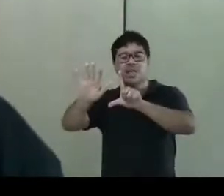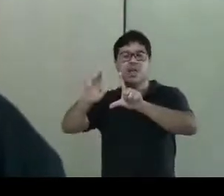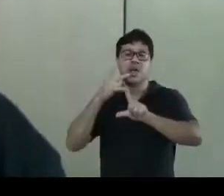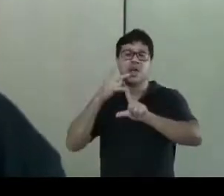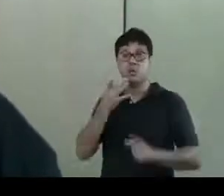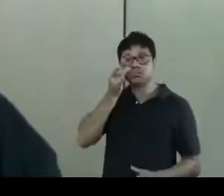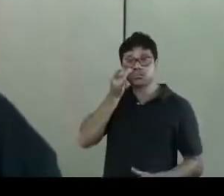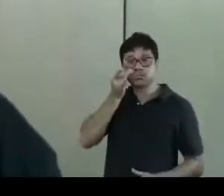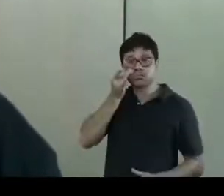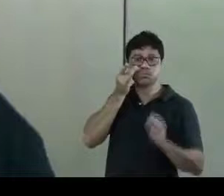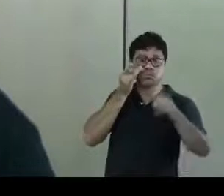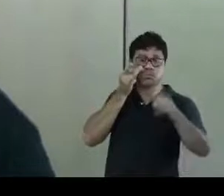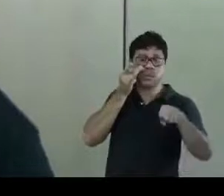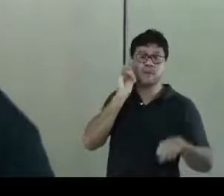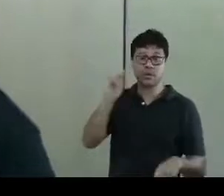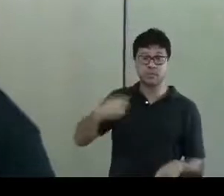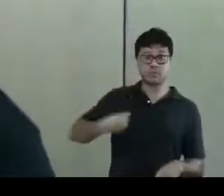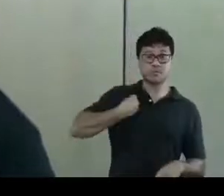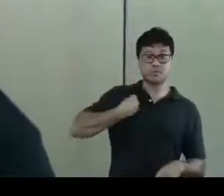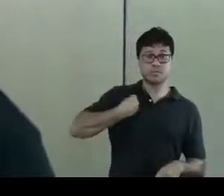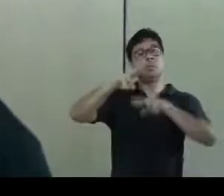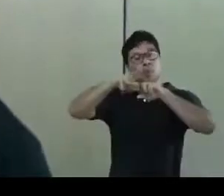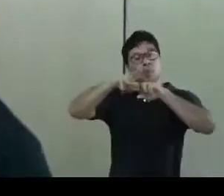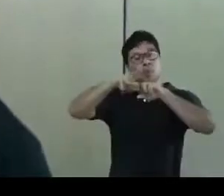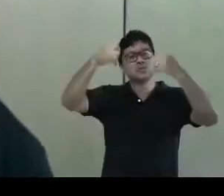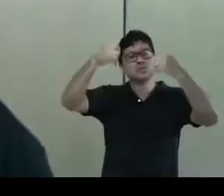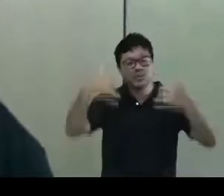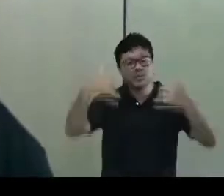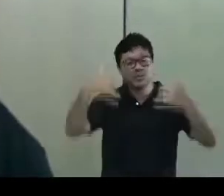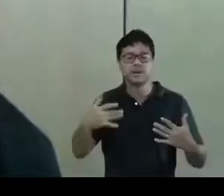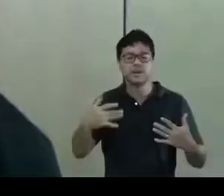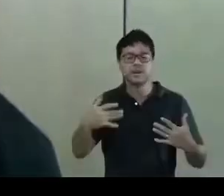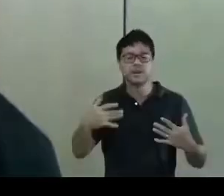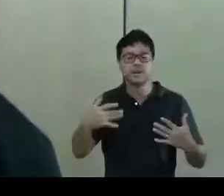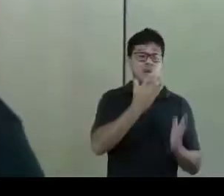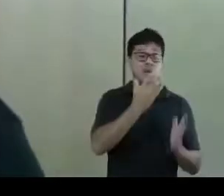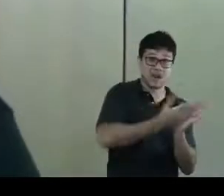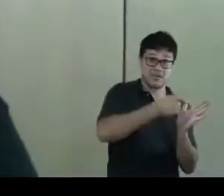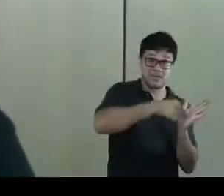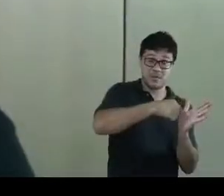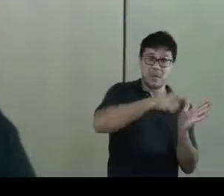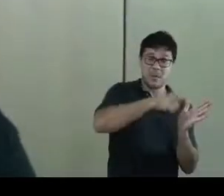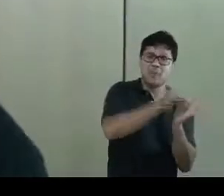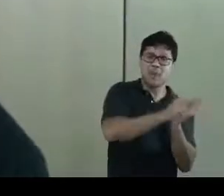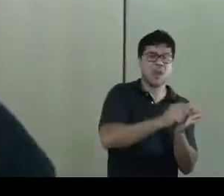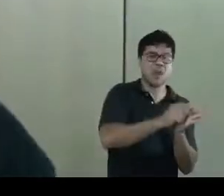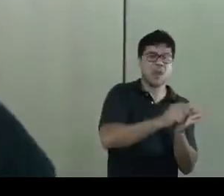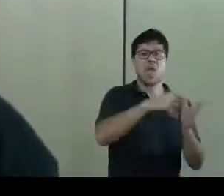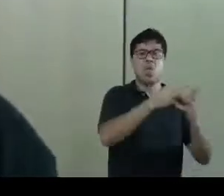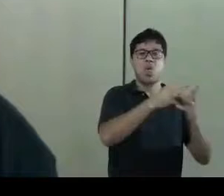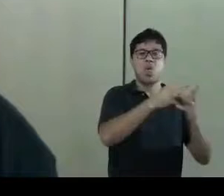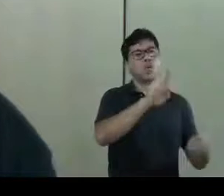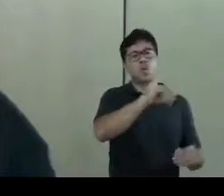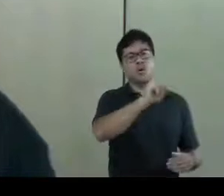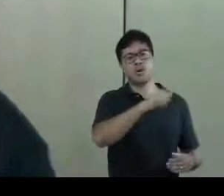presente para mim, né? E por isso mesmo que eu falo que, por exemplo, o livro em papel, ao meu ver, nunca vai